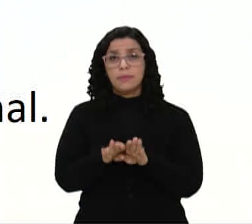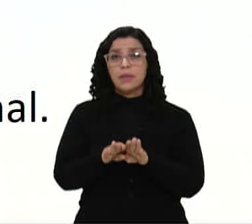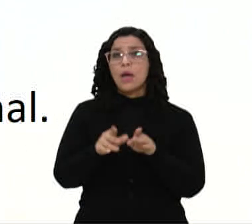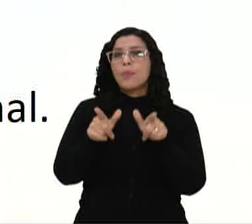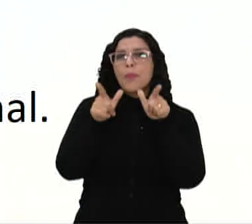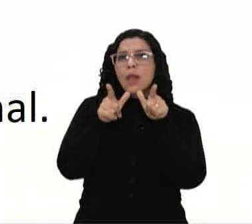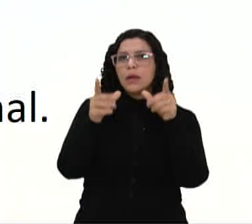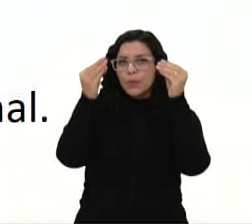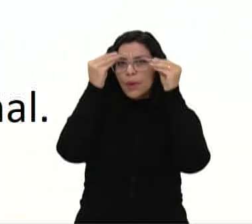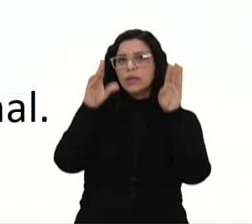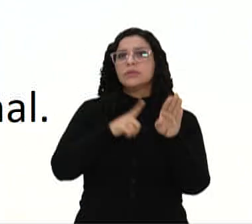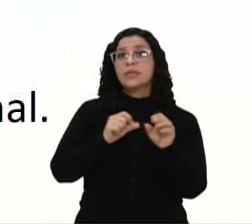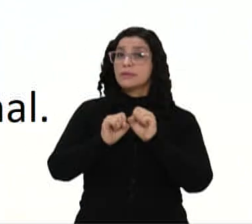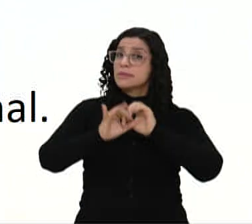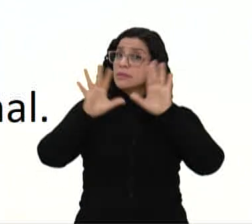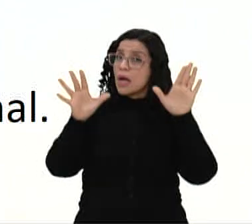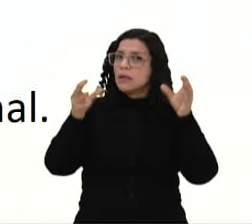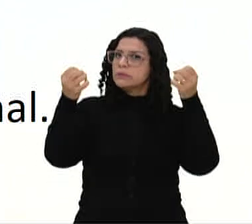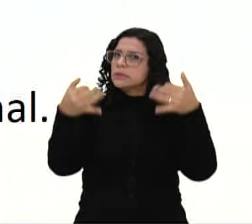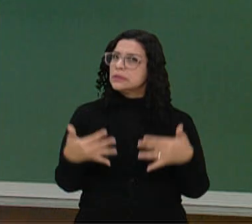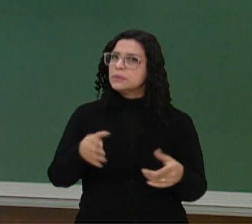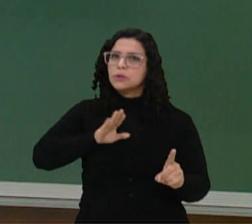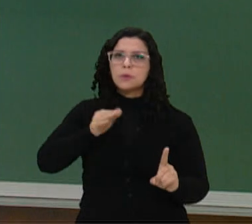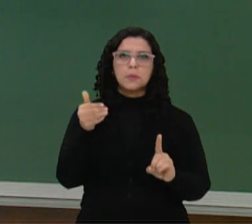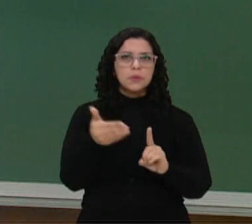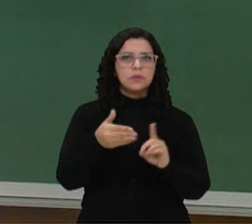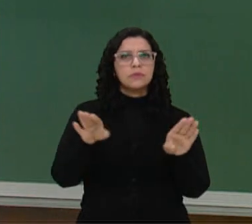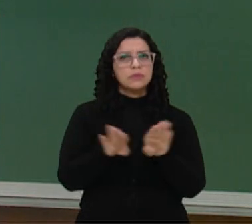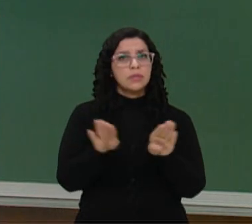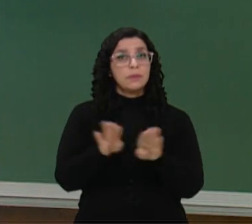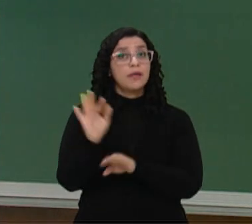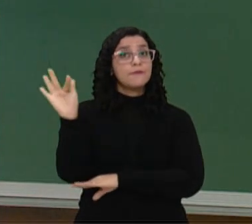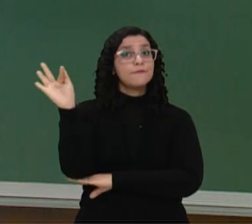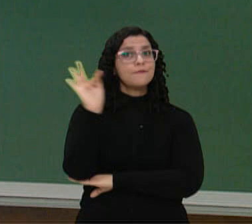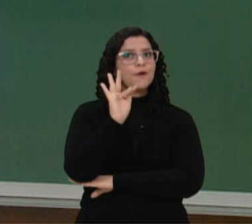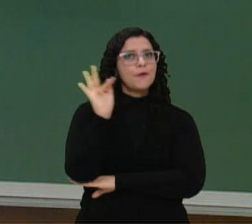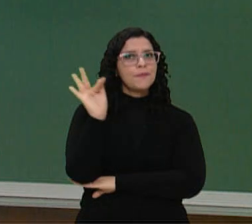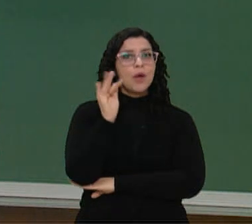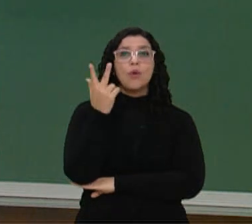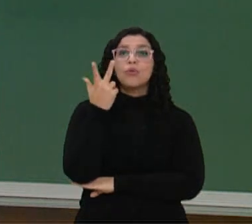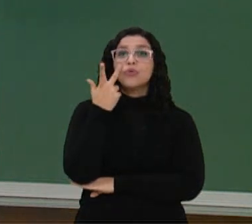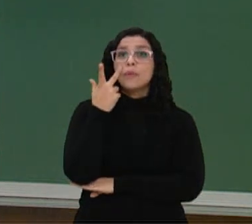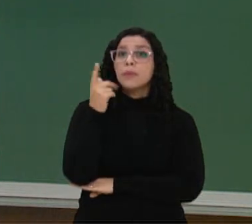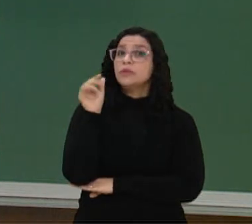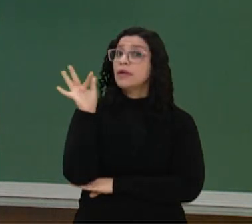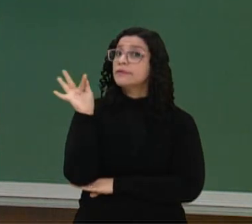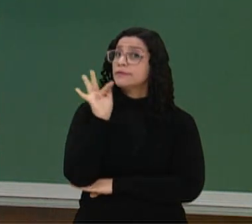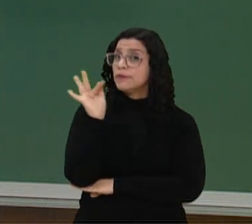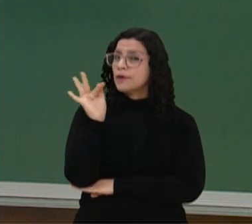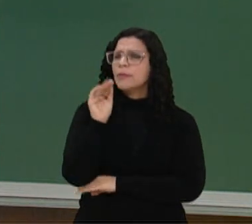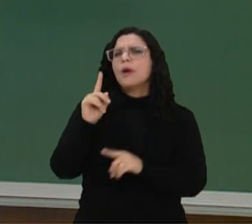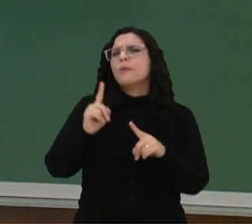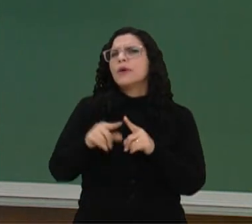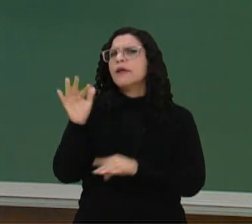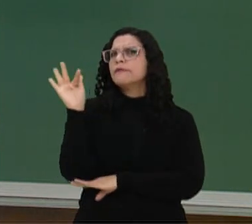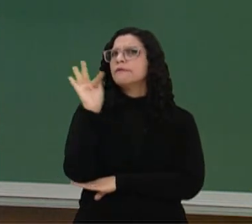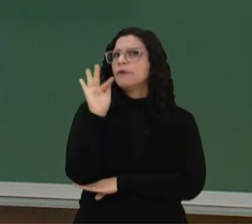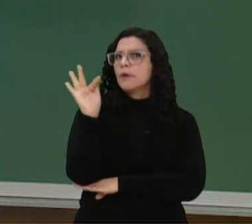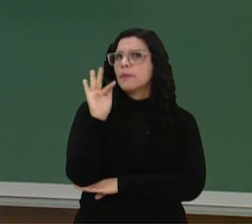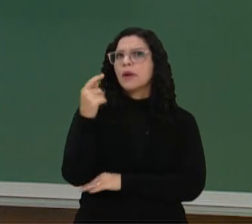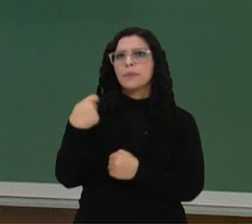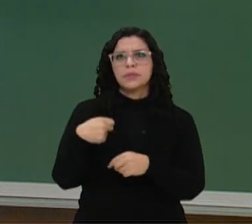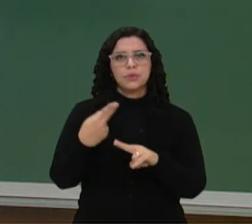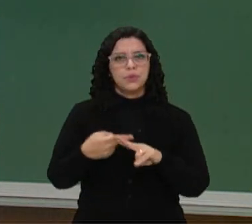linguagem deve ser clara, objetiva, geralmente formal. Isso mesmo. Por que essa linguagem